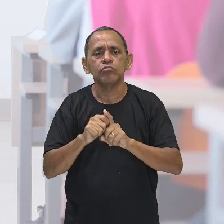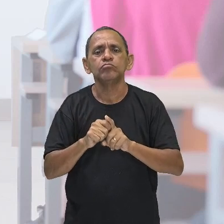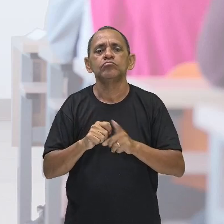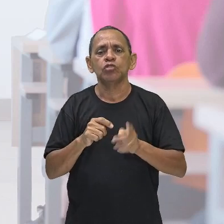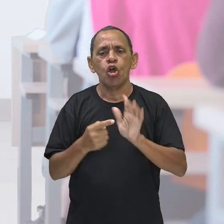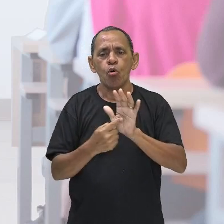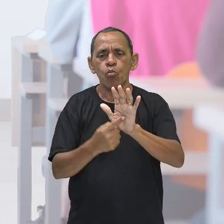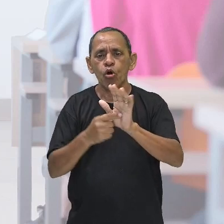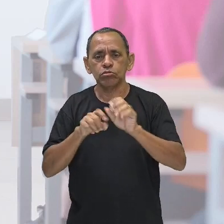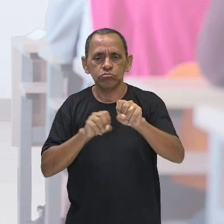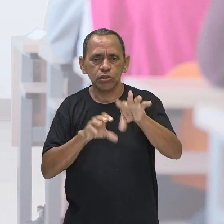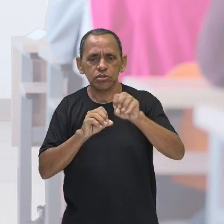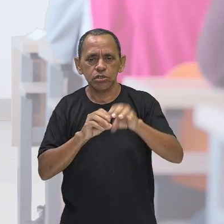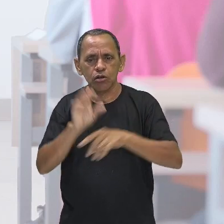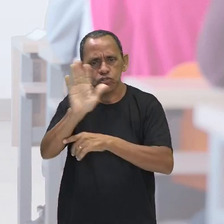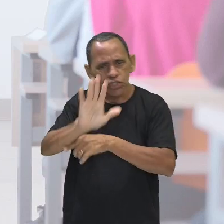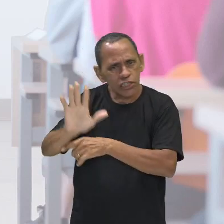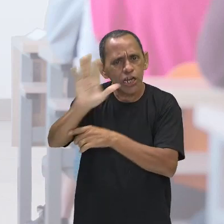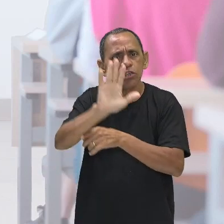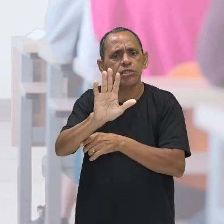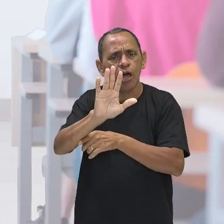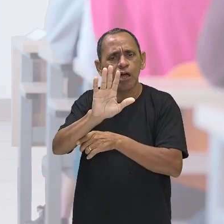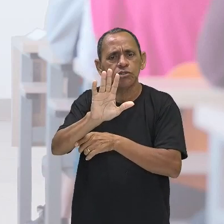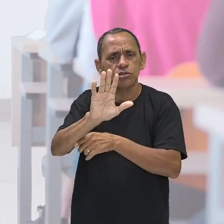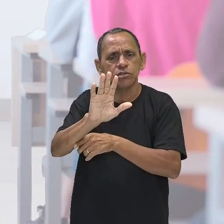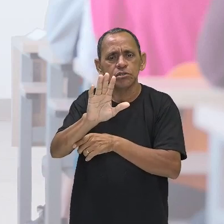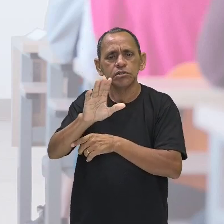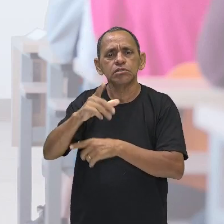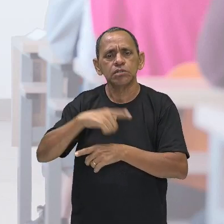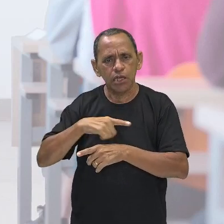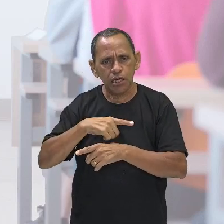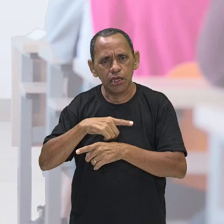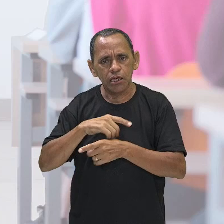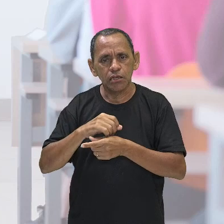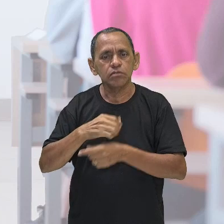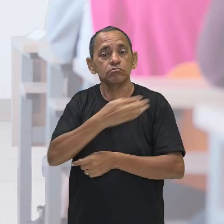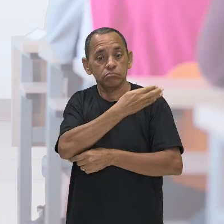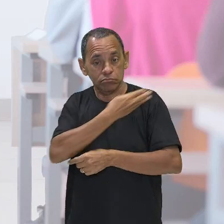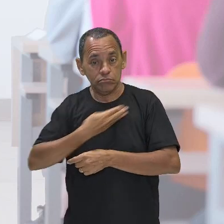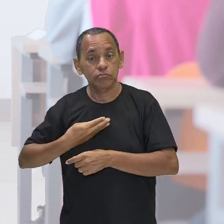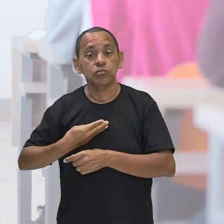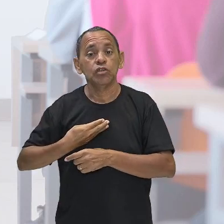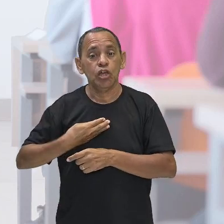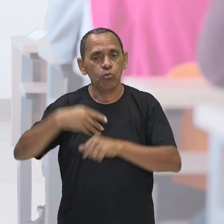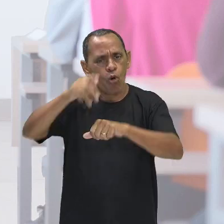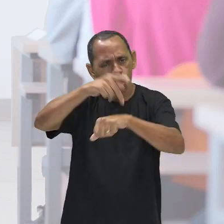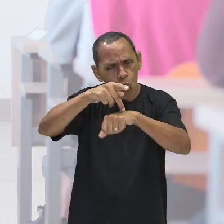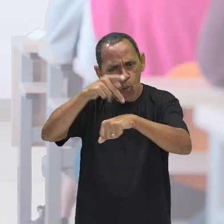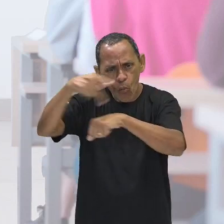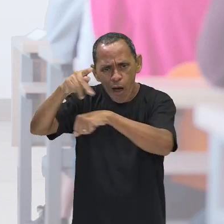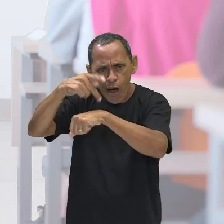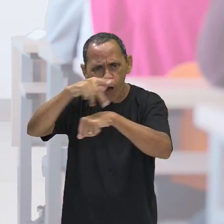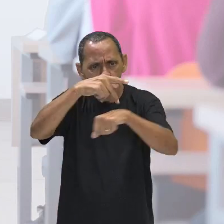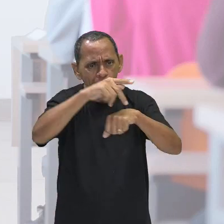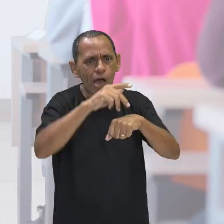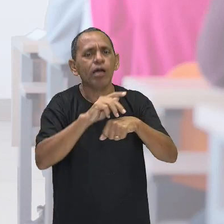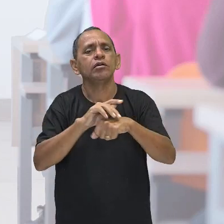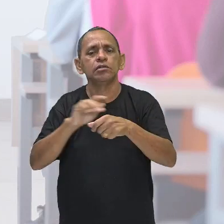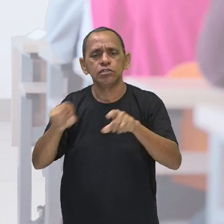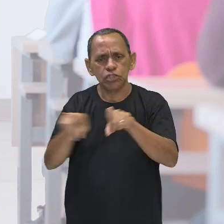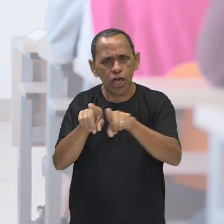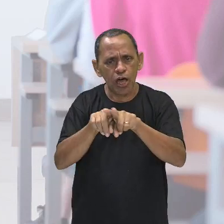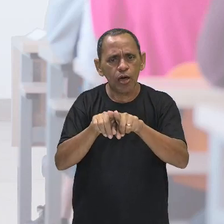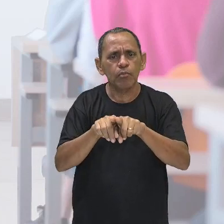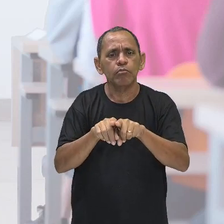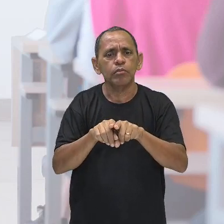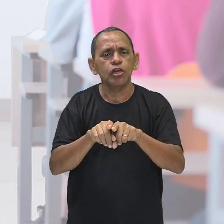Tem generalidade? Sim, o nosso governo e dos outros países também ocidentais obrigam, exigem, é